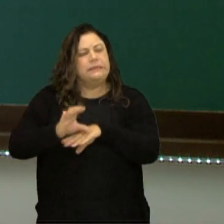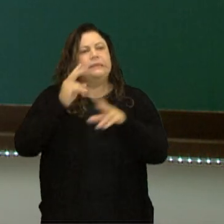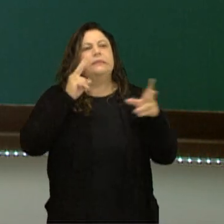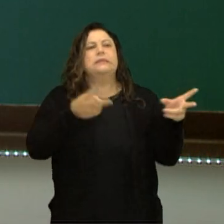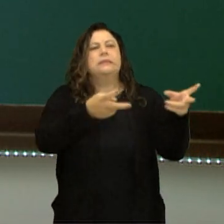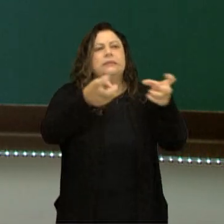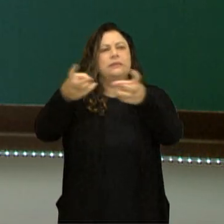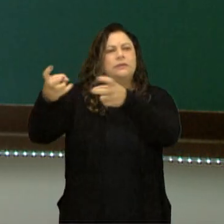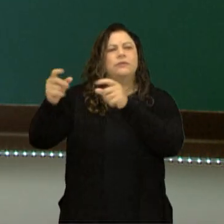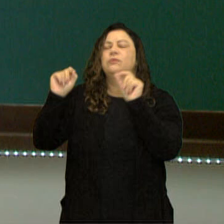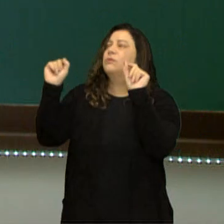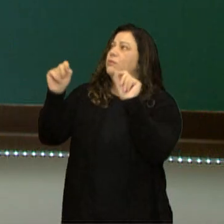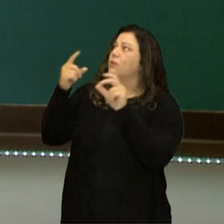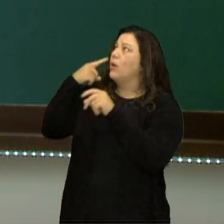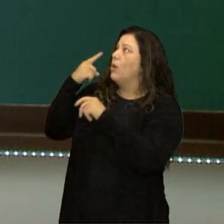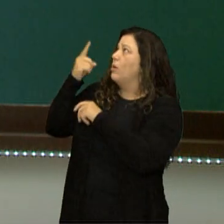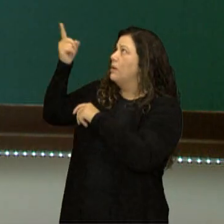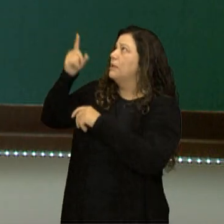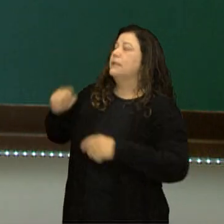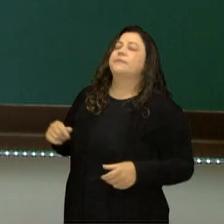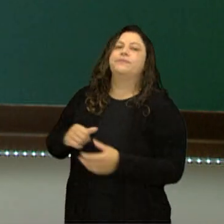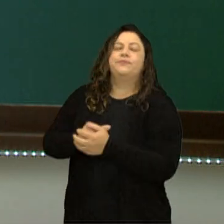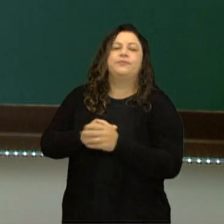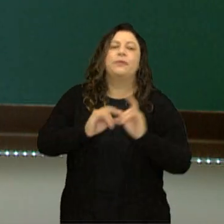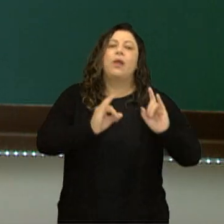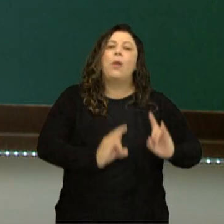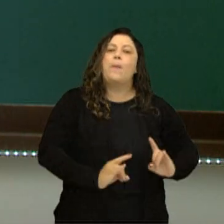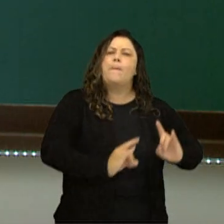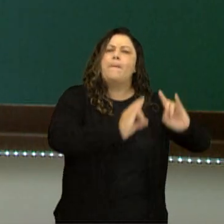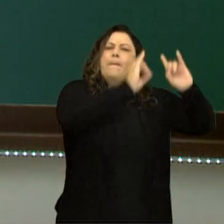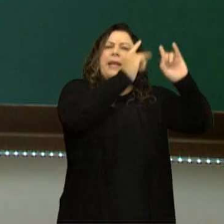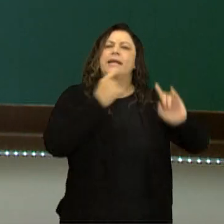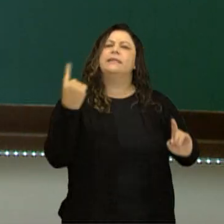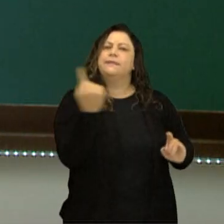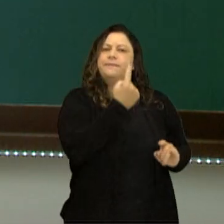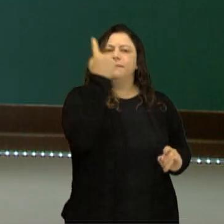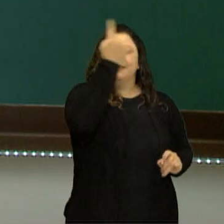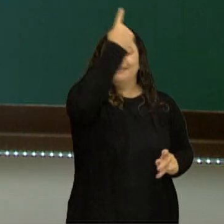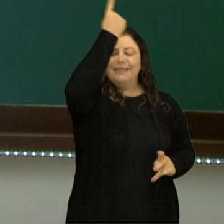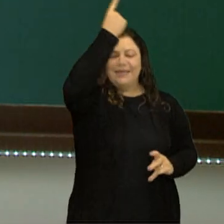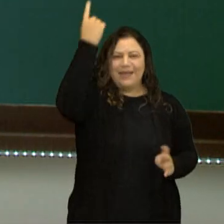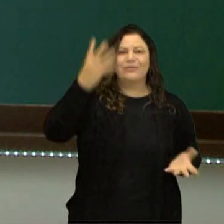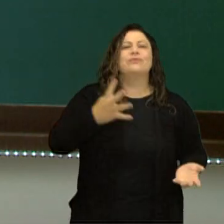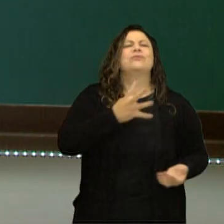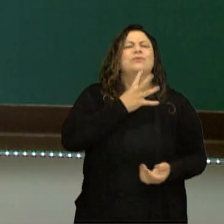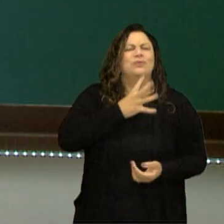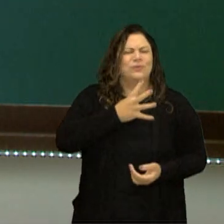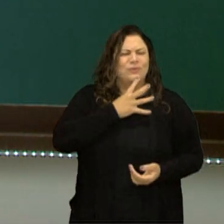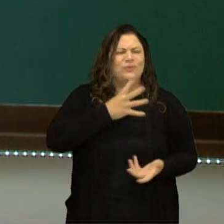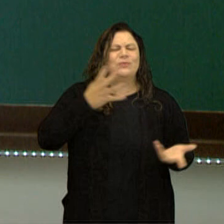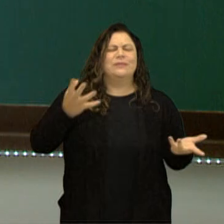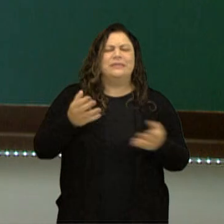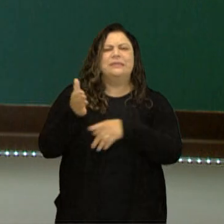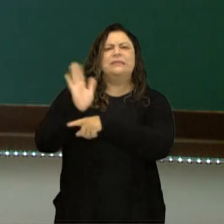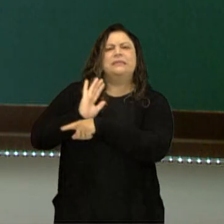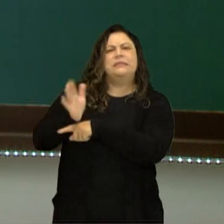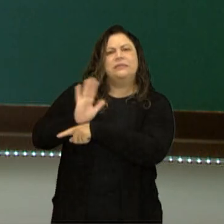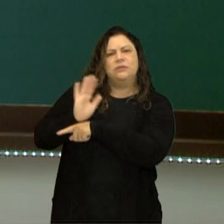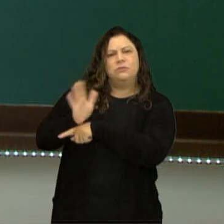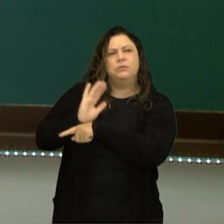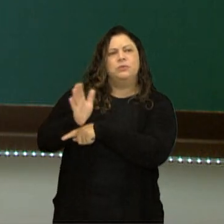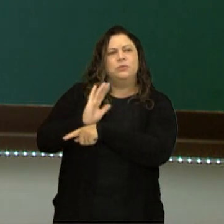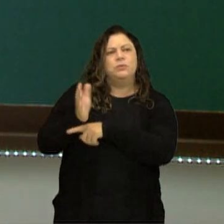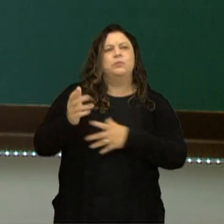o Empire State, que é um prédio bem alto, ficou conhecido por um filme que tinha de um